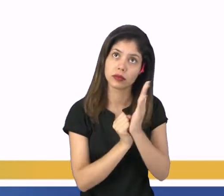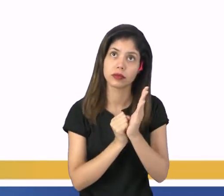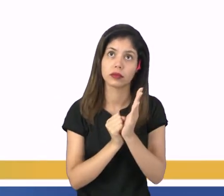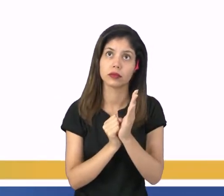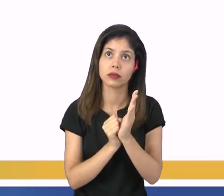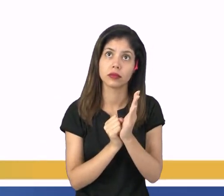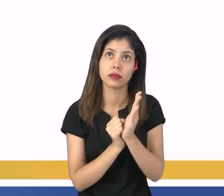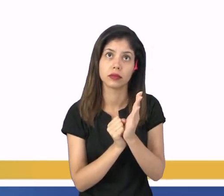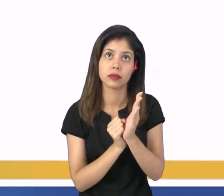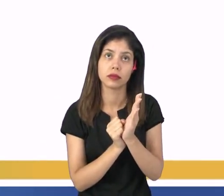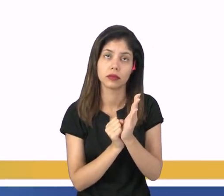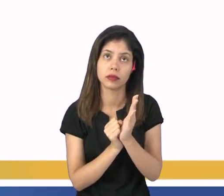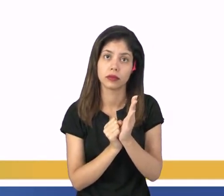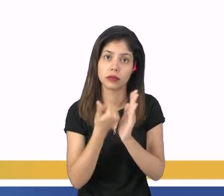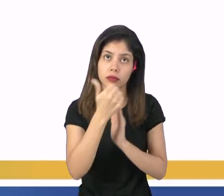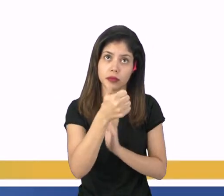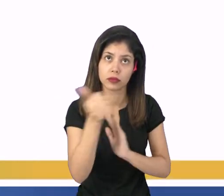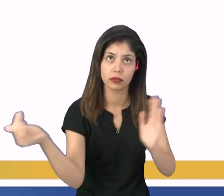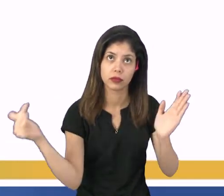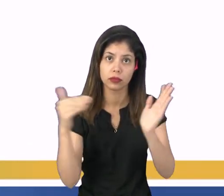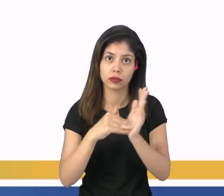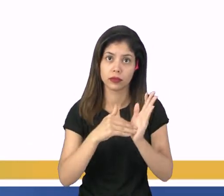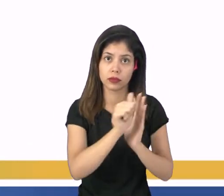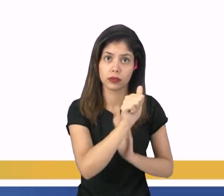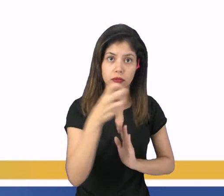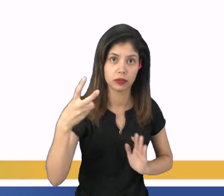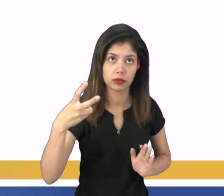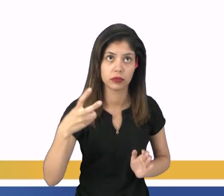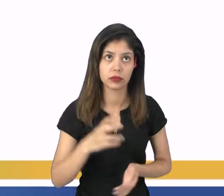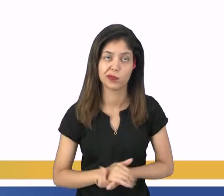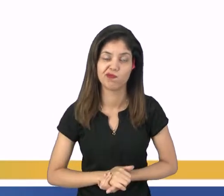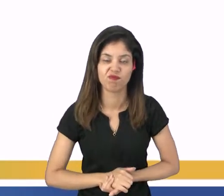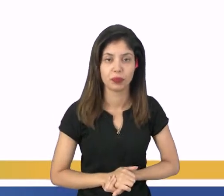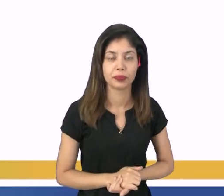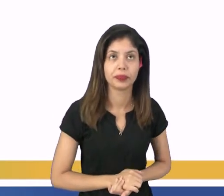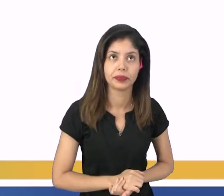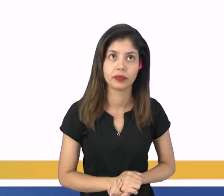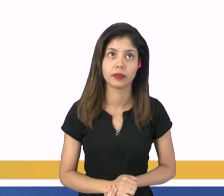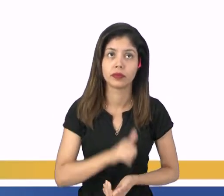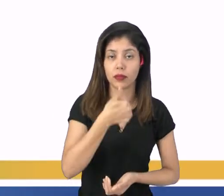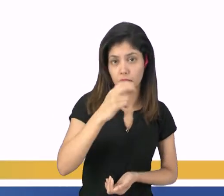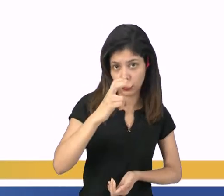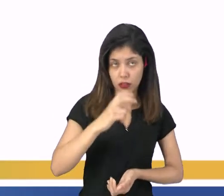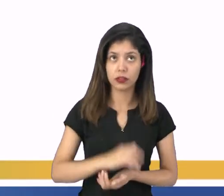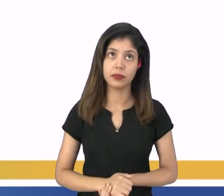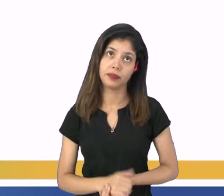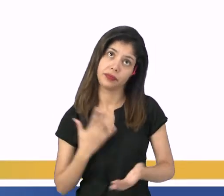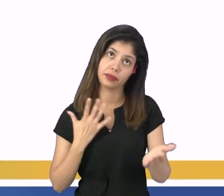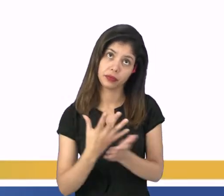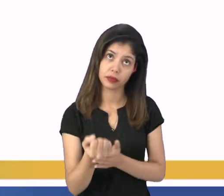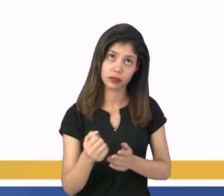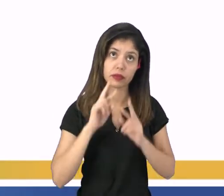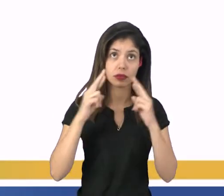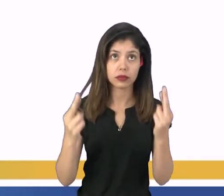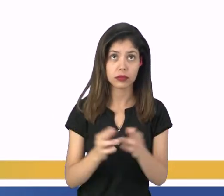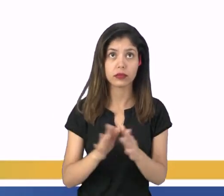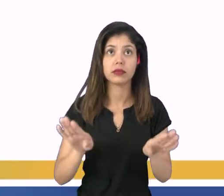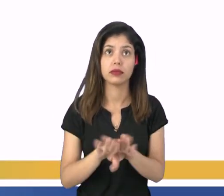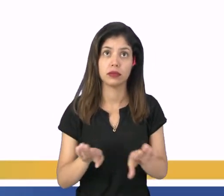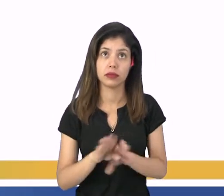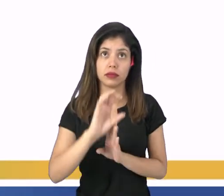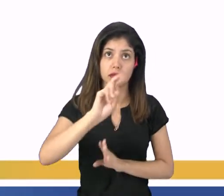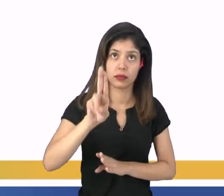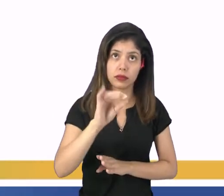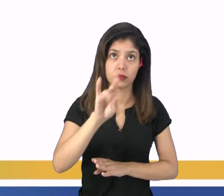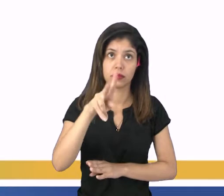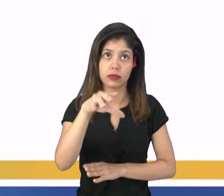vai ocorrer do século 11 ao século 15, pessoal? No século 15, houve a conquista dos reinos Ximu e